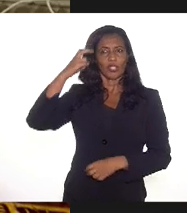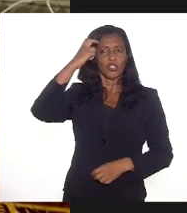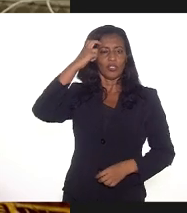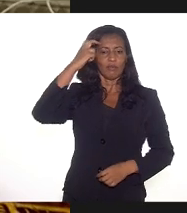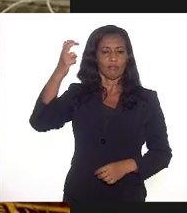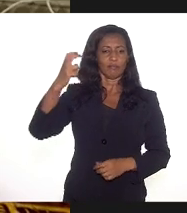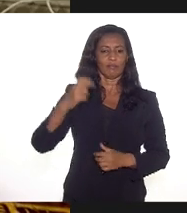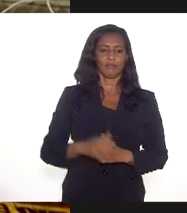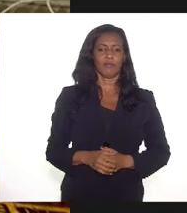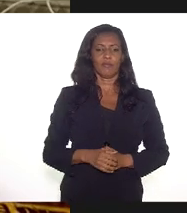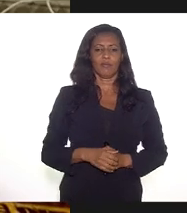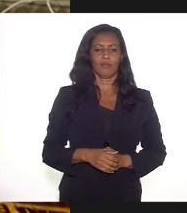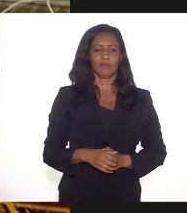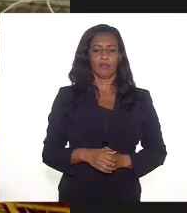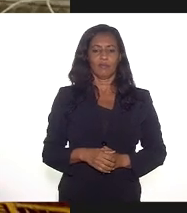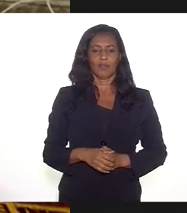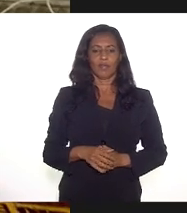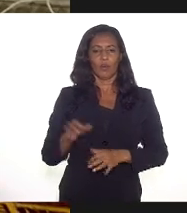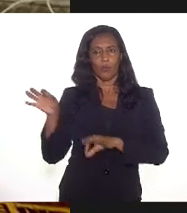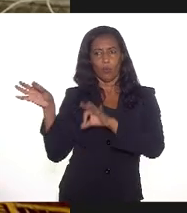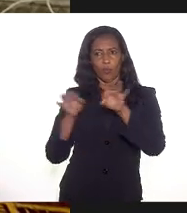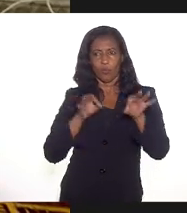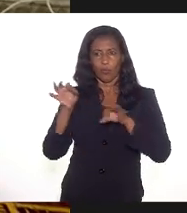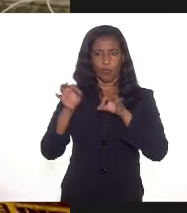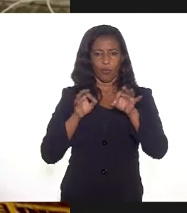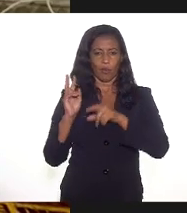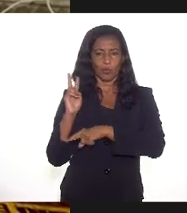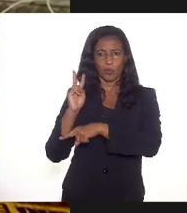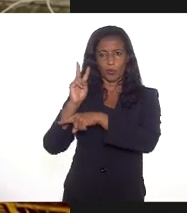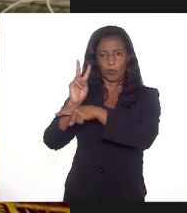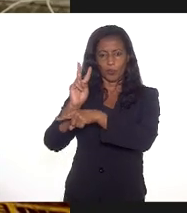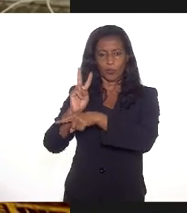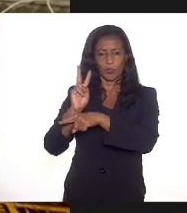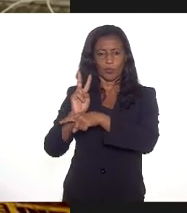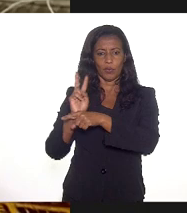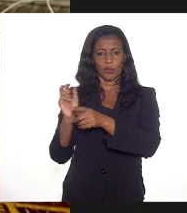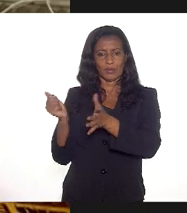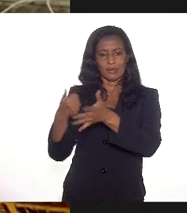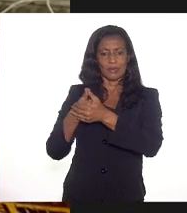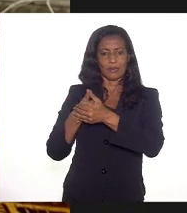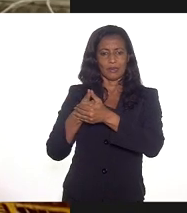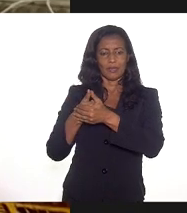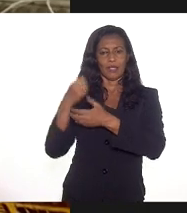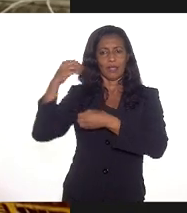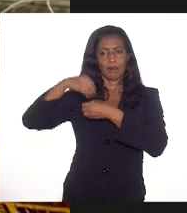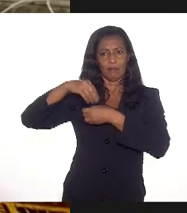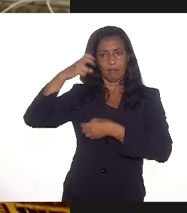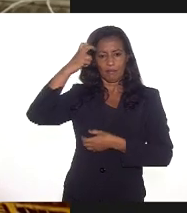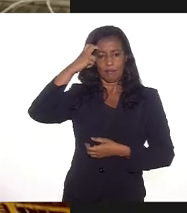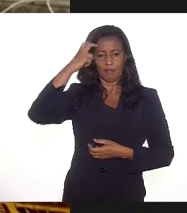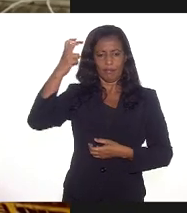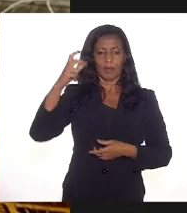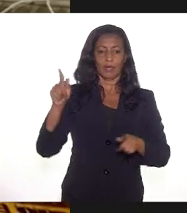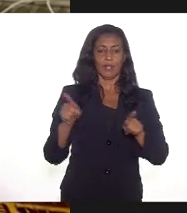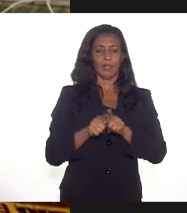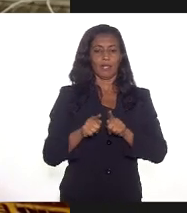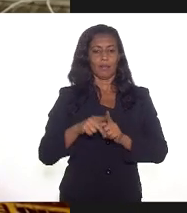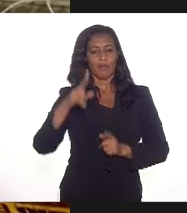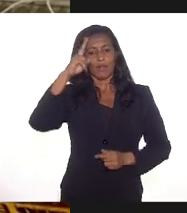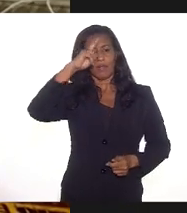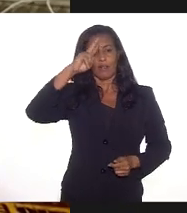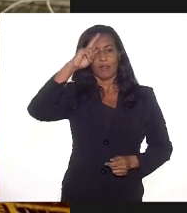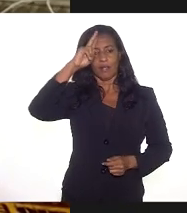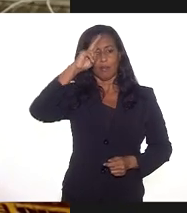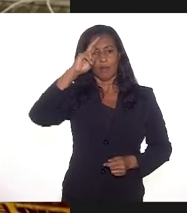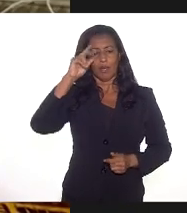inteligência, com a finalidade de manter o sigilo nas operações de inteligência. Cabe ressaltar que a